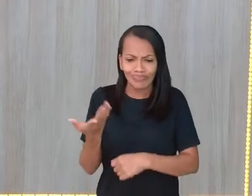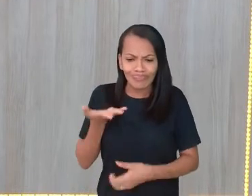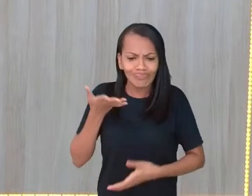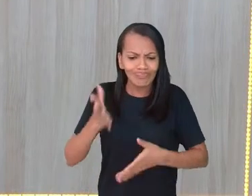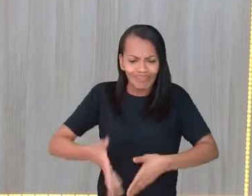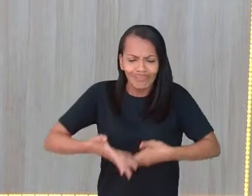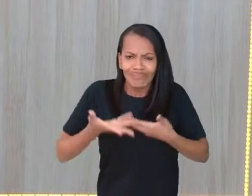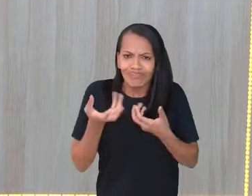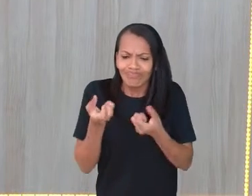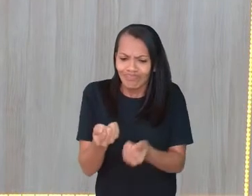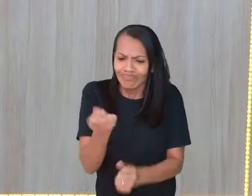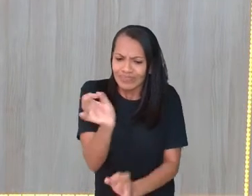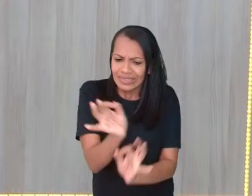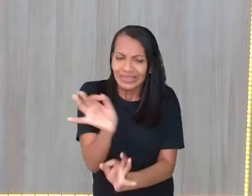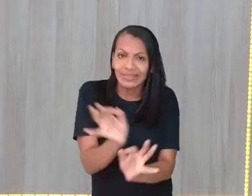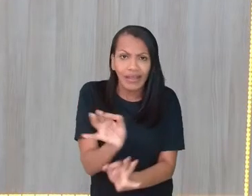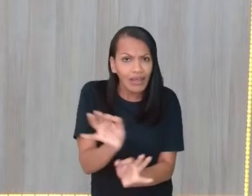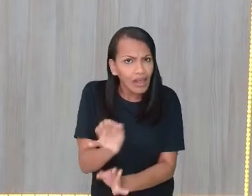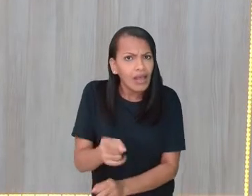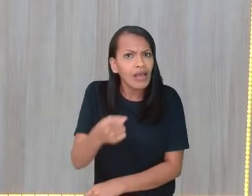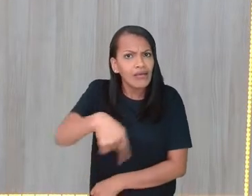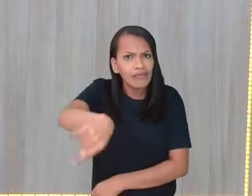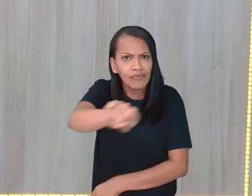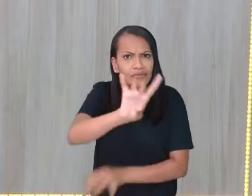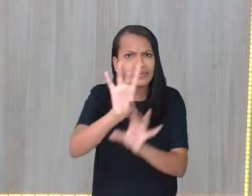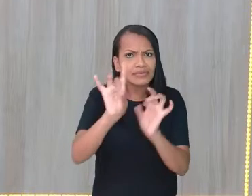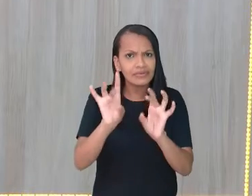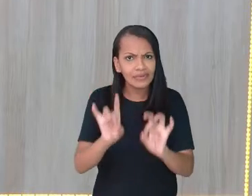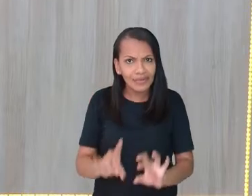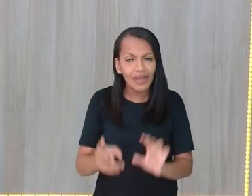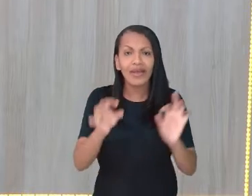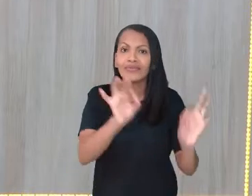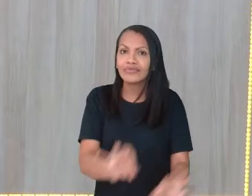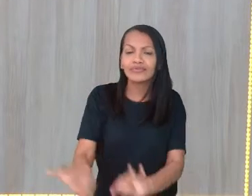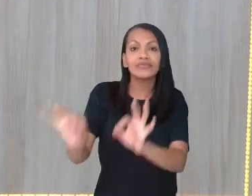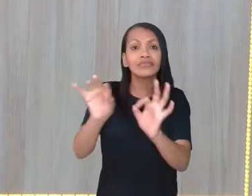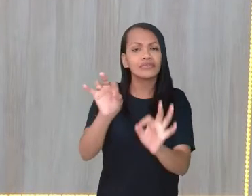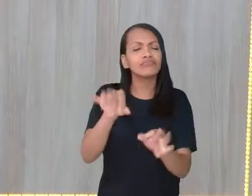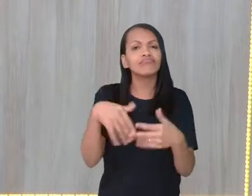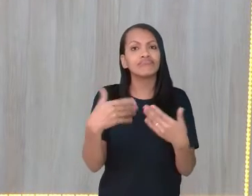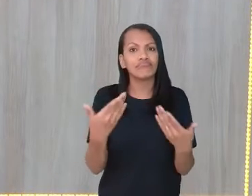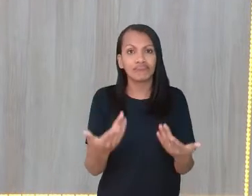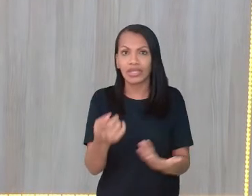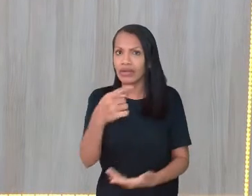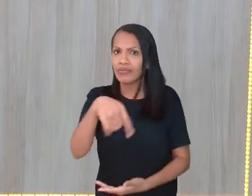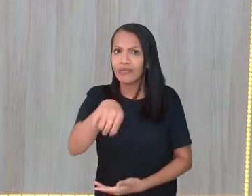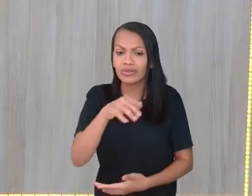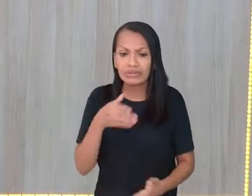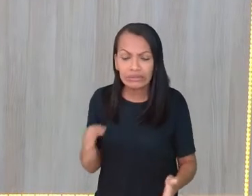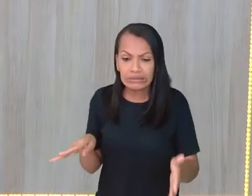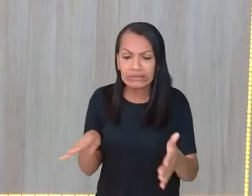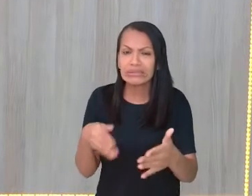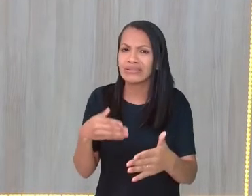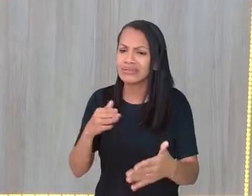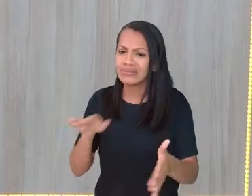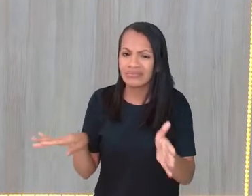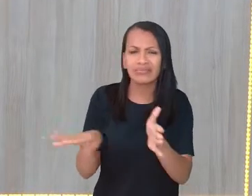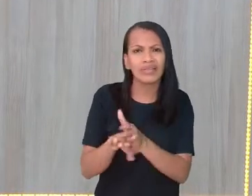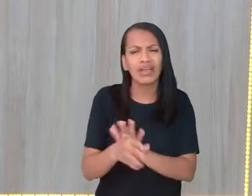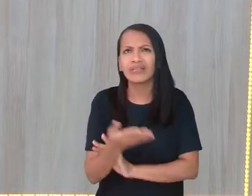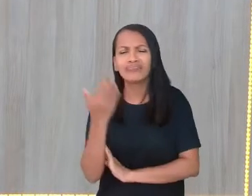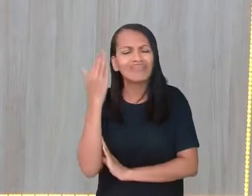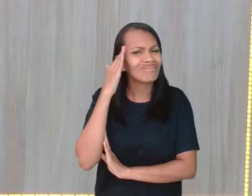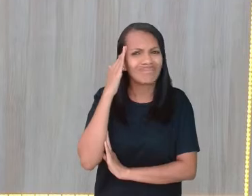ali para montar essa aula e ela ser especial para você que está nos assistindo. Então, de repente, para você não está chegando muito bem, né? Você não está